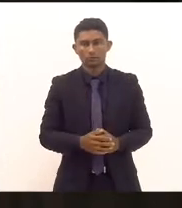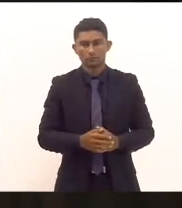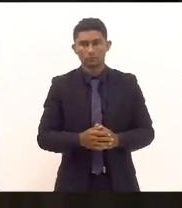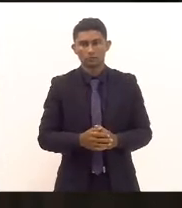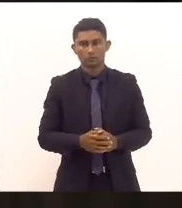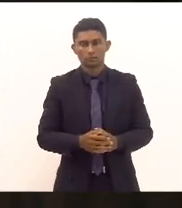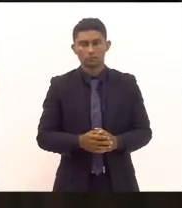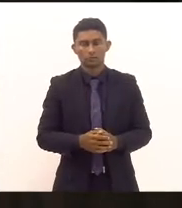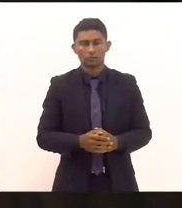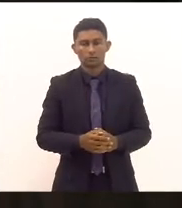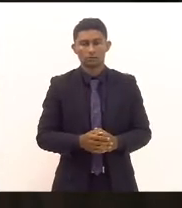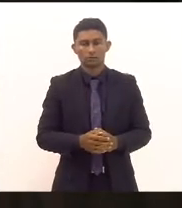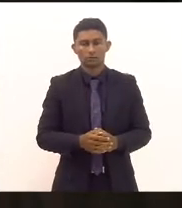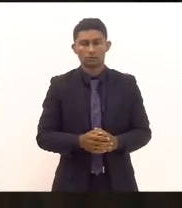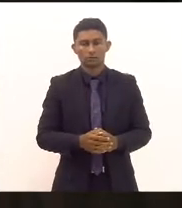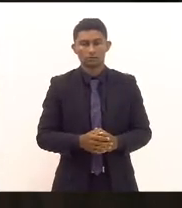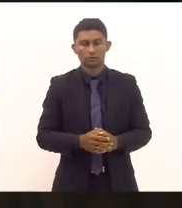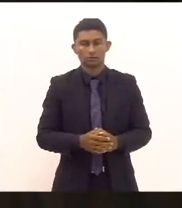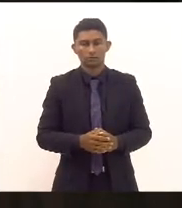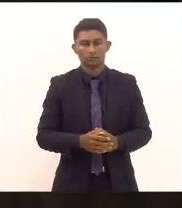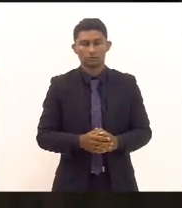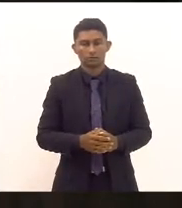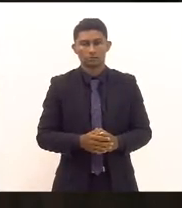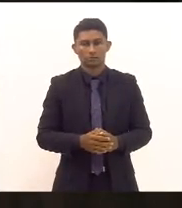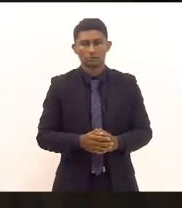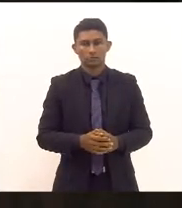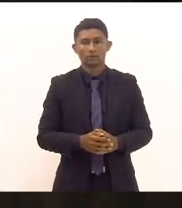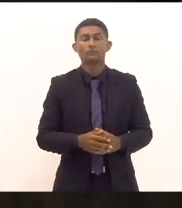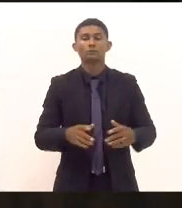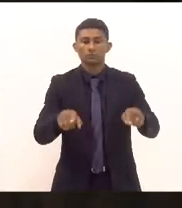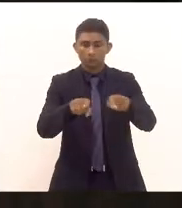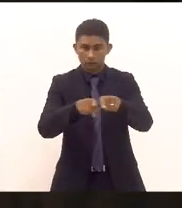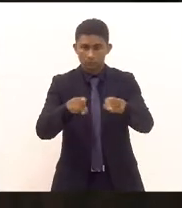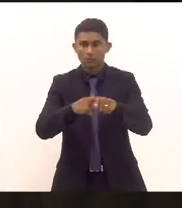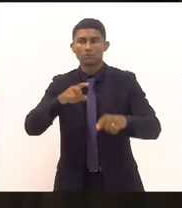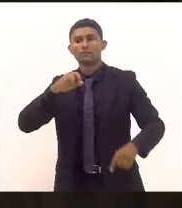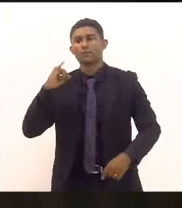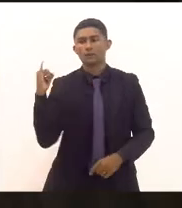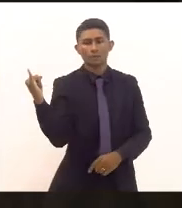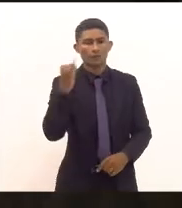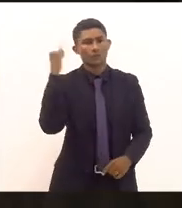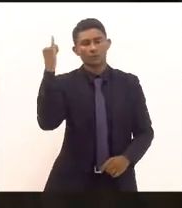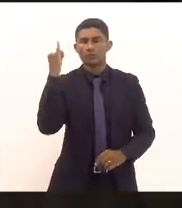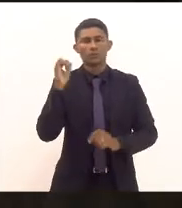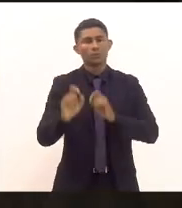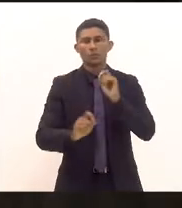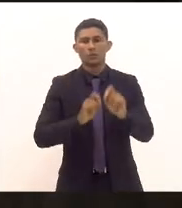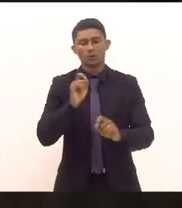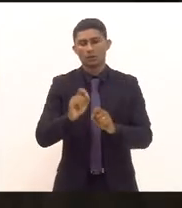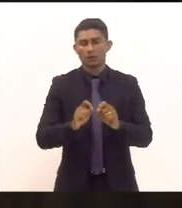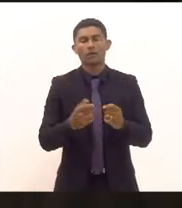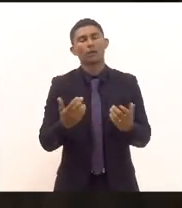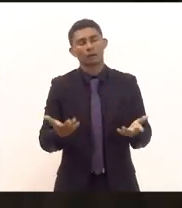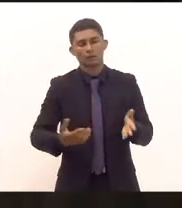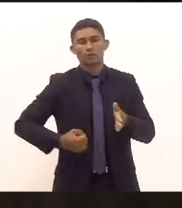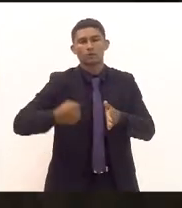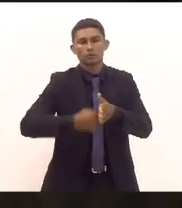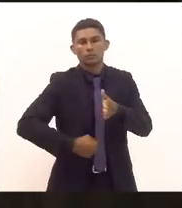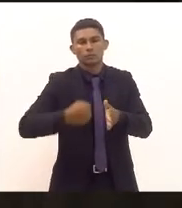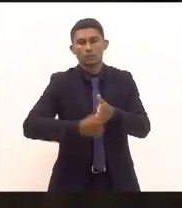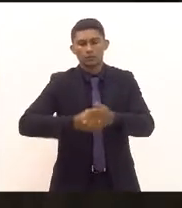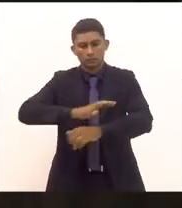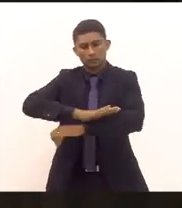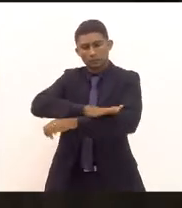de abrir né um reconhecimento importante para a luta contra o